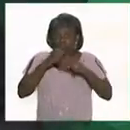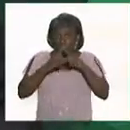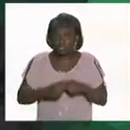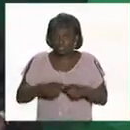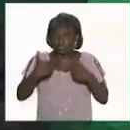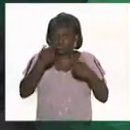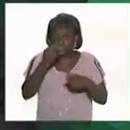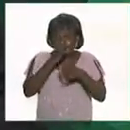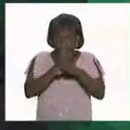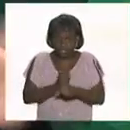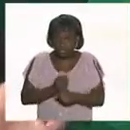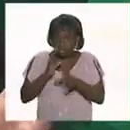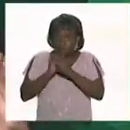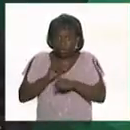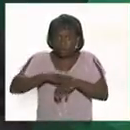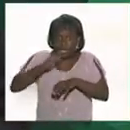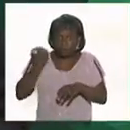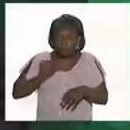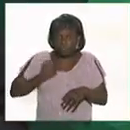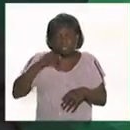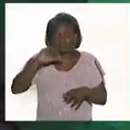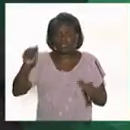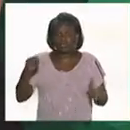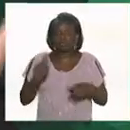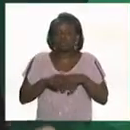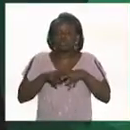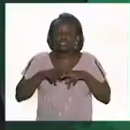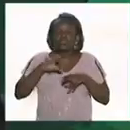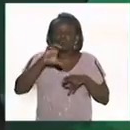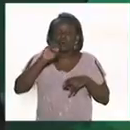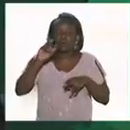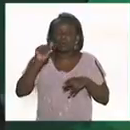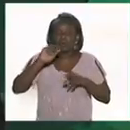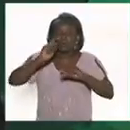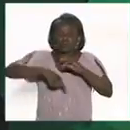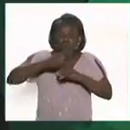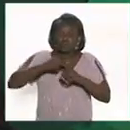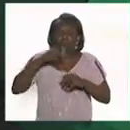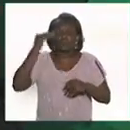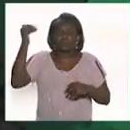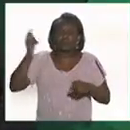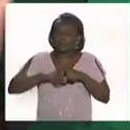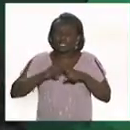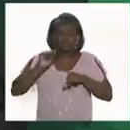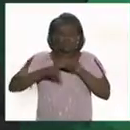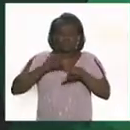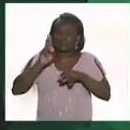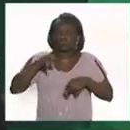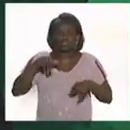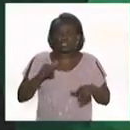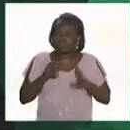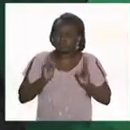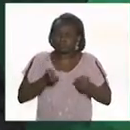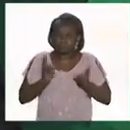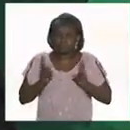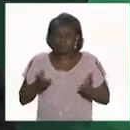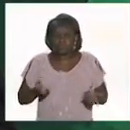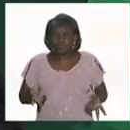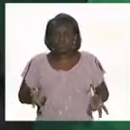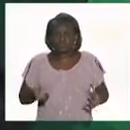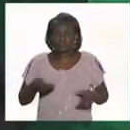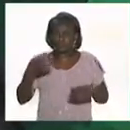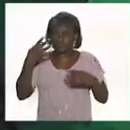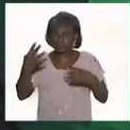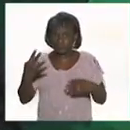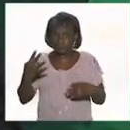Brasileiro. 20 lá, quem somar mais pontos é campeão. Tem que ser de fácil. Por que a Copa do Mundo é um sucesso? A Copa do Mundo é um sucesso porque nunca mudou a sua fórmula. Por mais que tenha